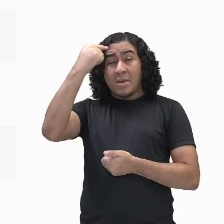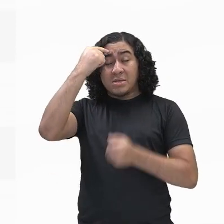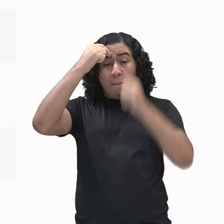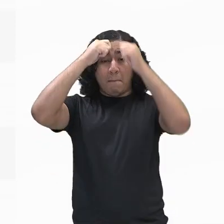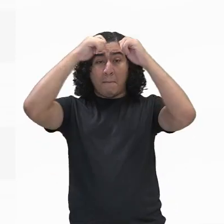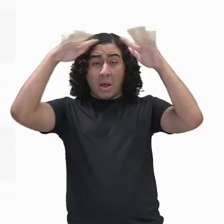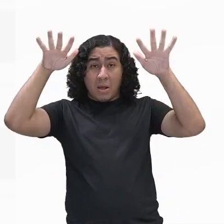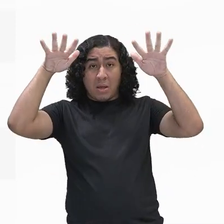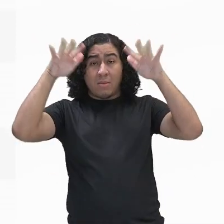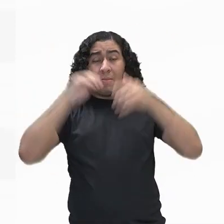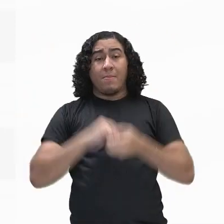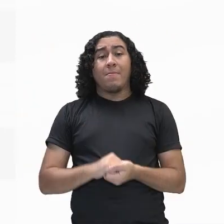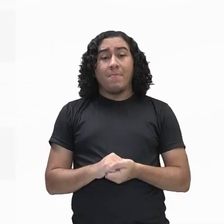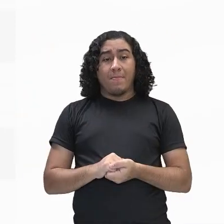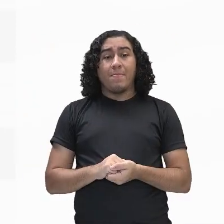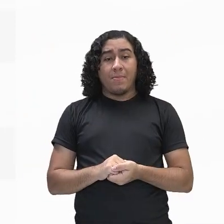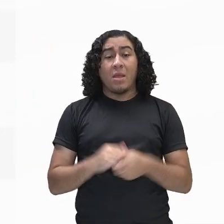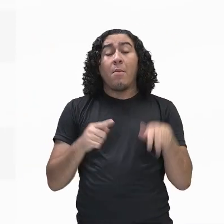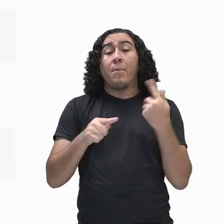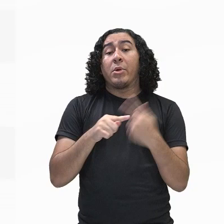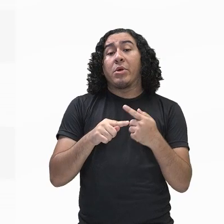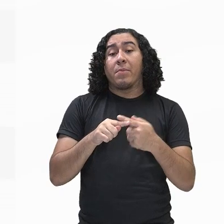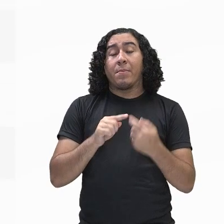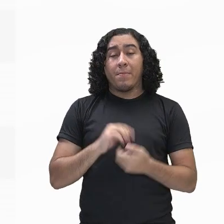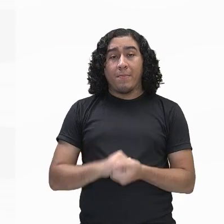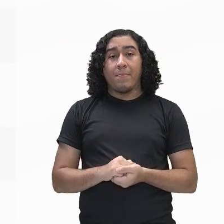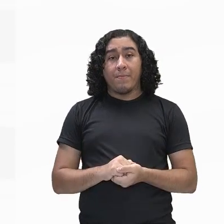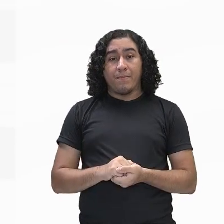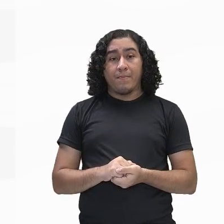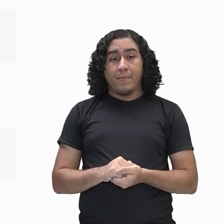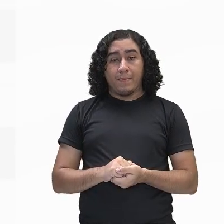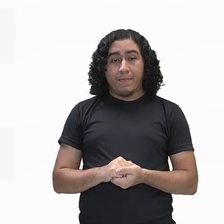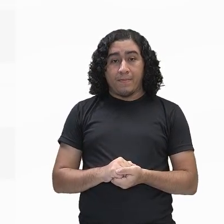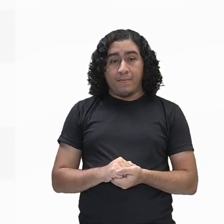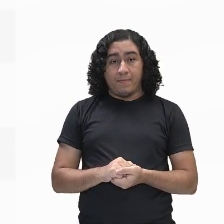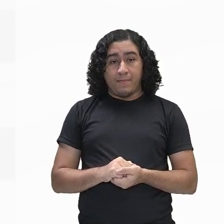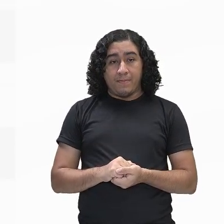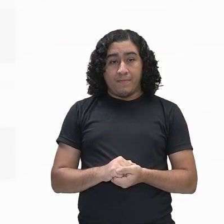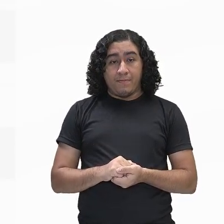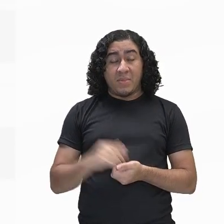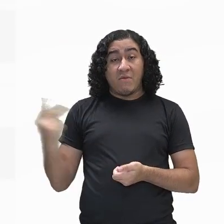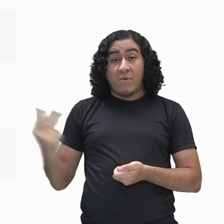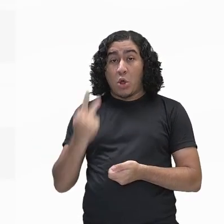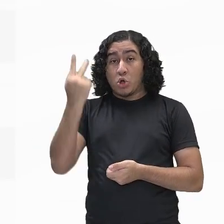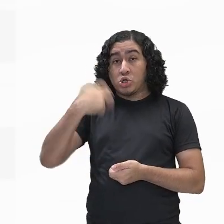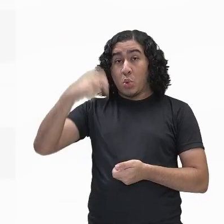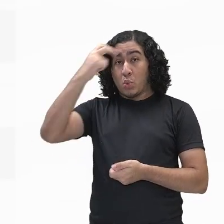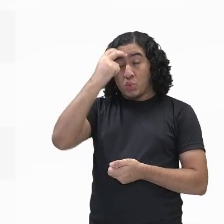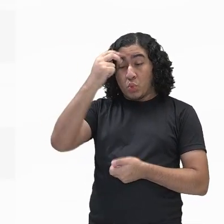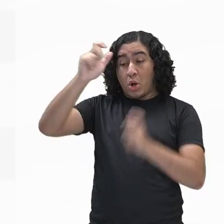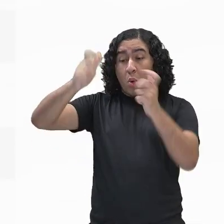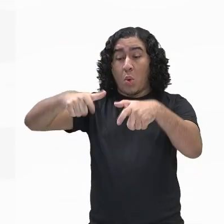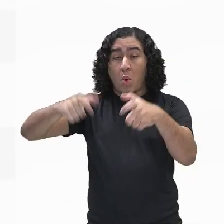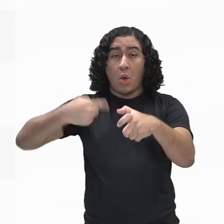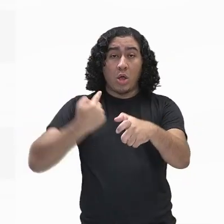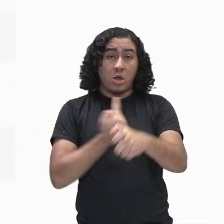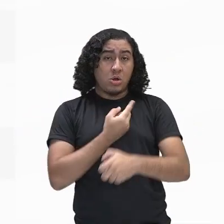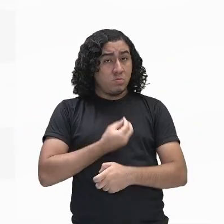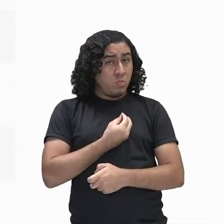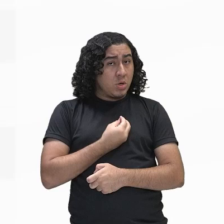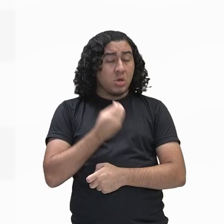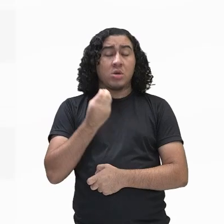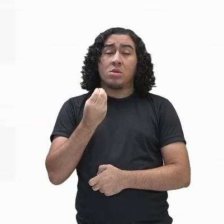para nós. Uma vez que, além de valorizarmos a cultura do lugar onde nós moramos, onde